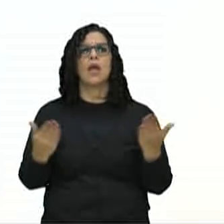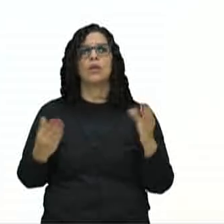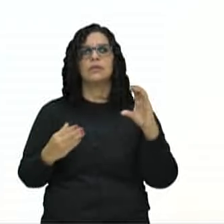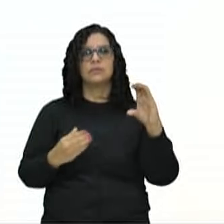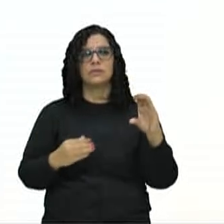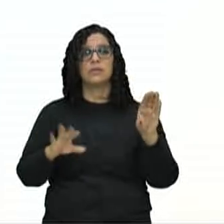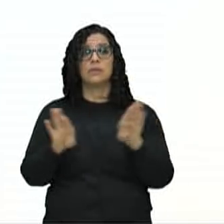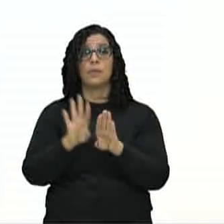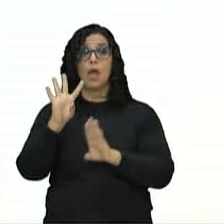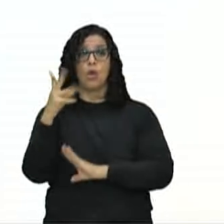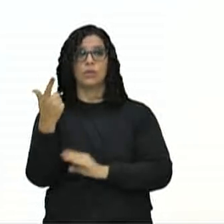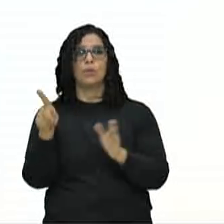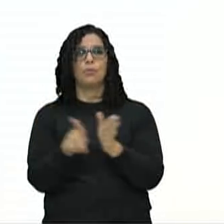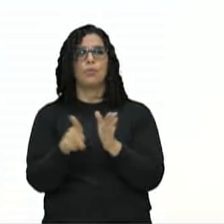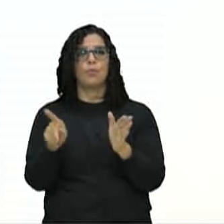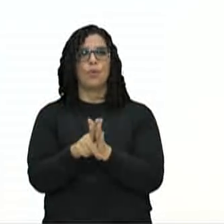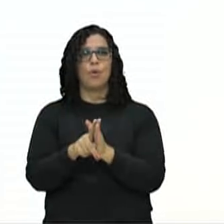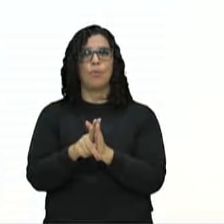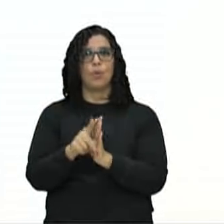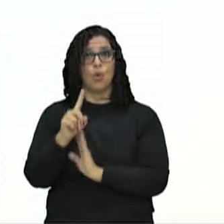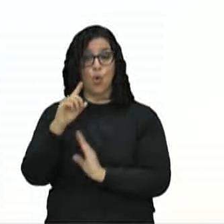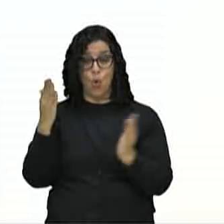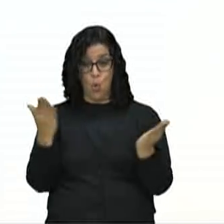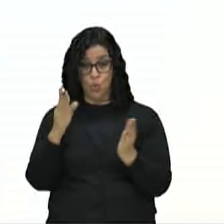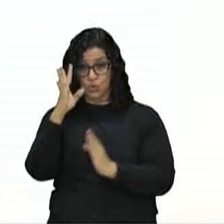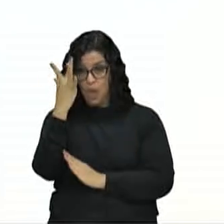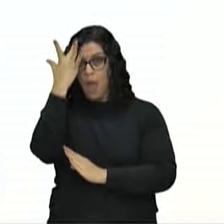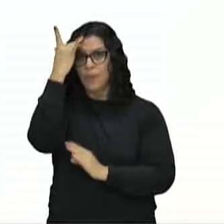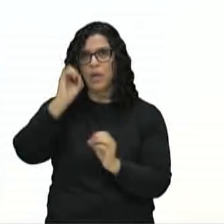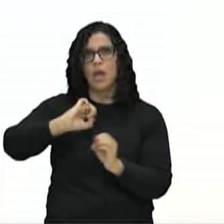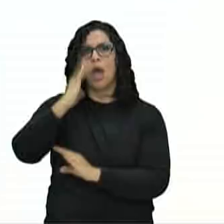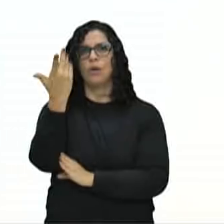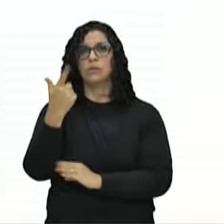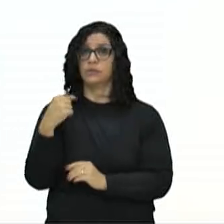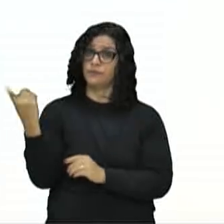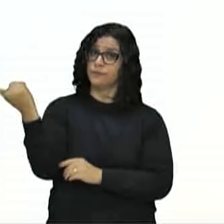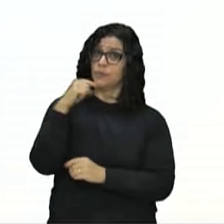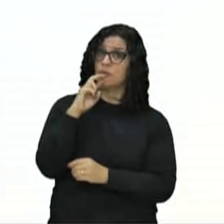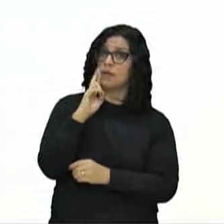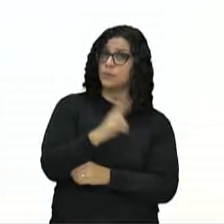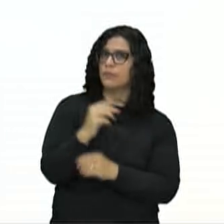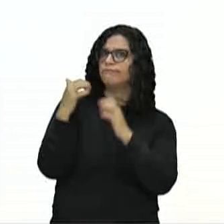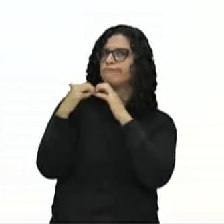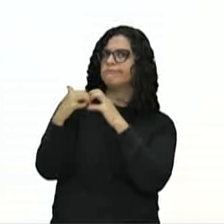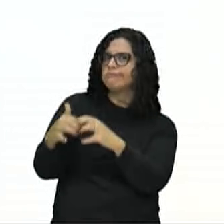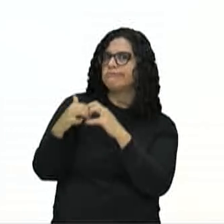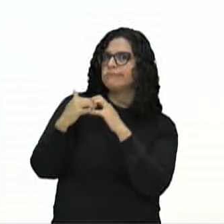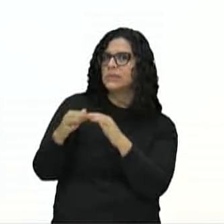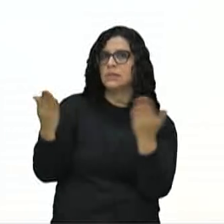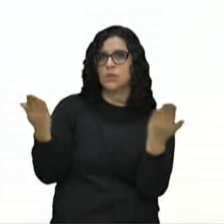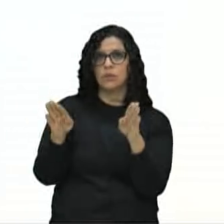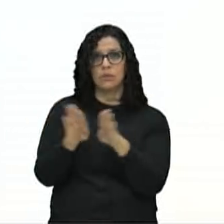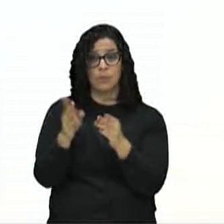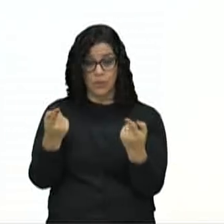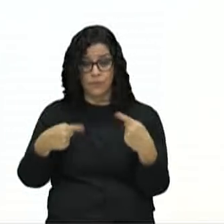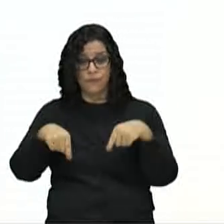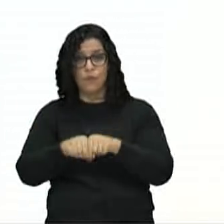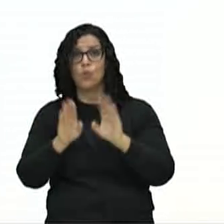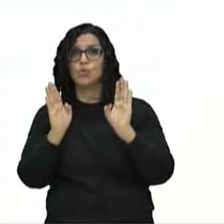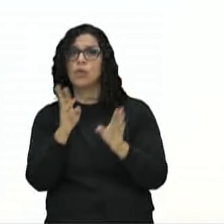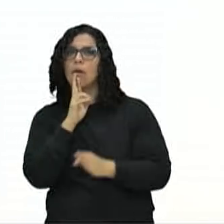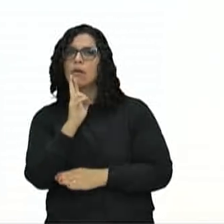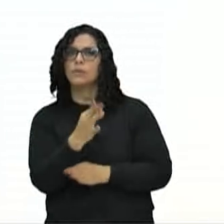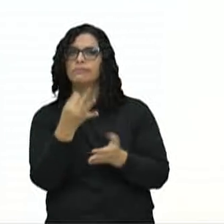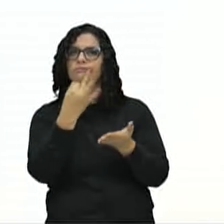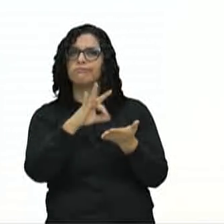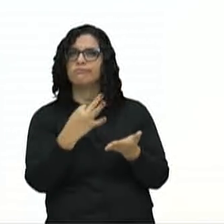acontecimentos ocorrem de um dia para o outro? Vamos lá? Pense um pouquinho, já voltamos para